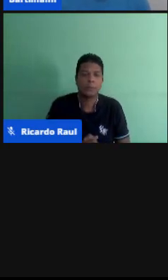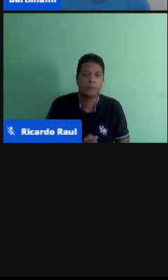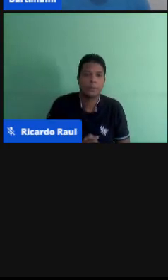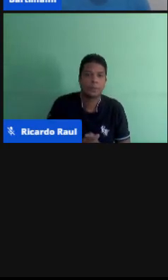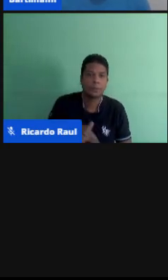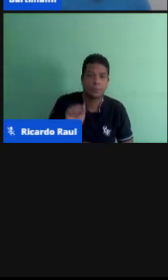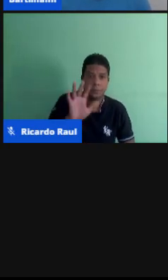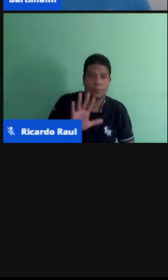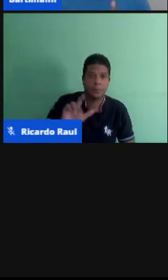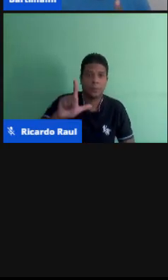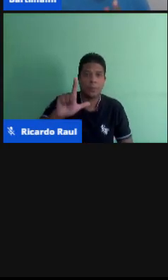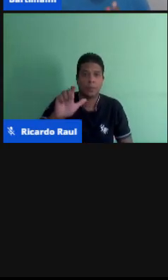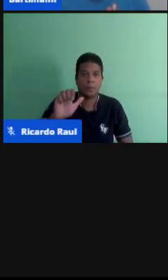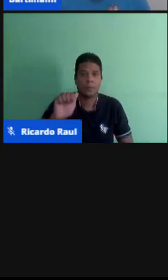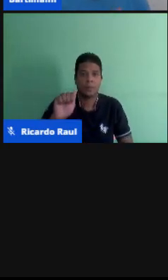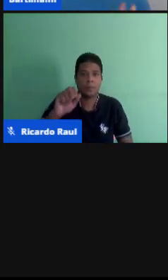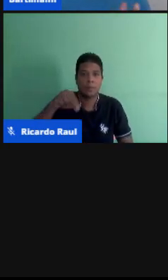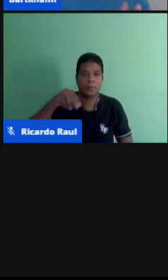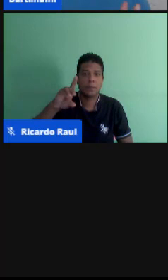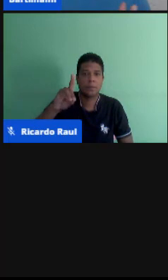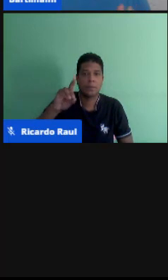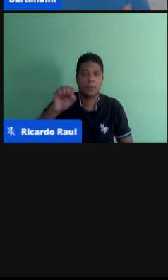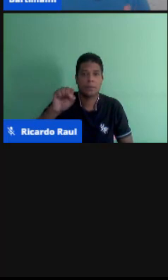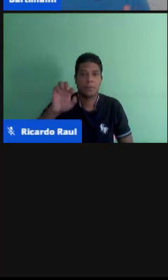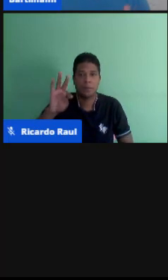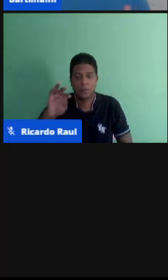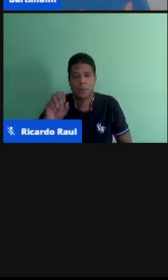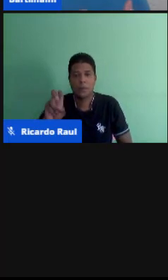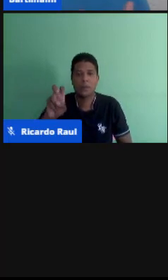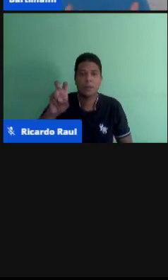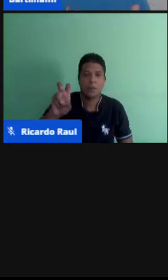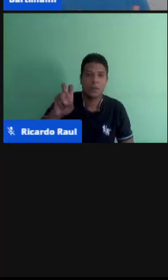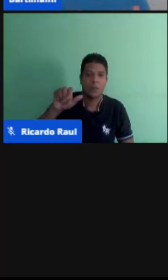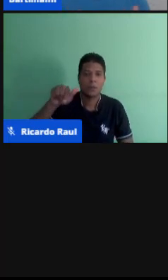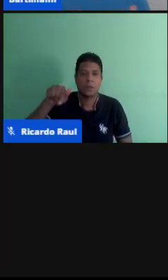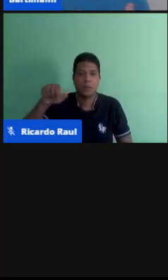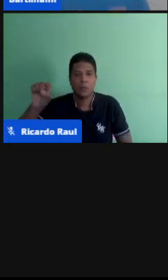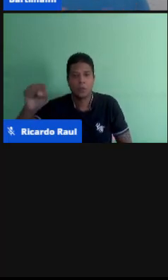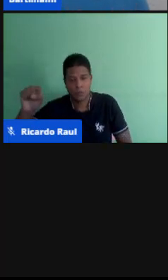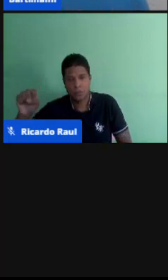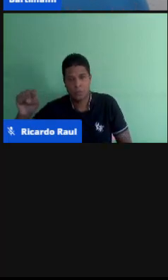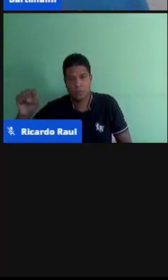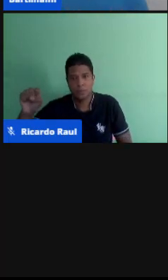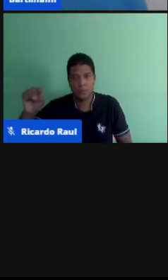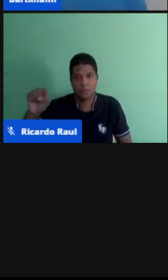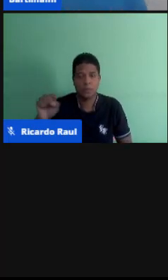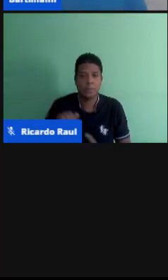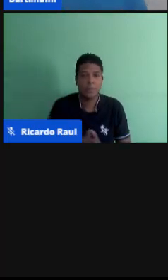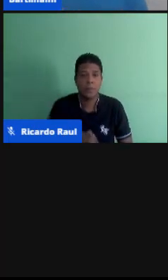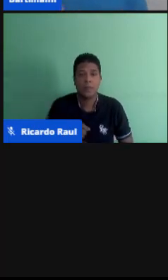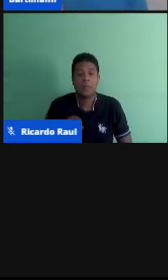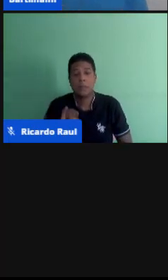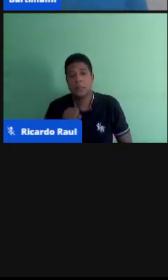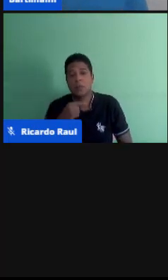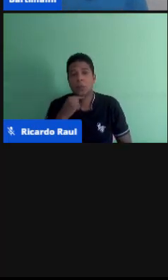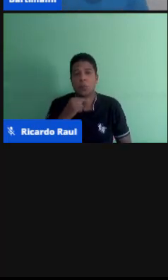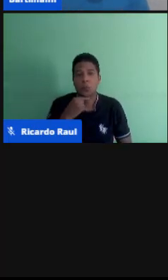imagens Landsat. Landsat 5, Landsat 7, Landsat 8. Para isso, caso você tenha alguma